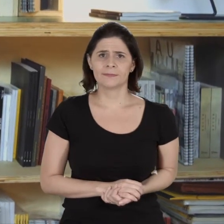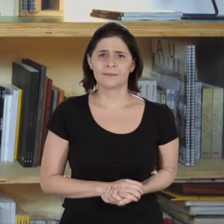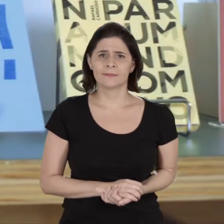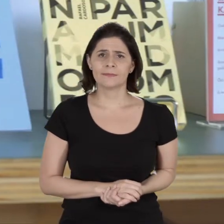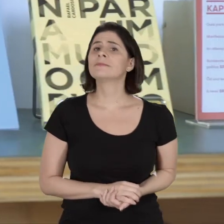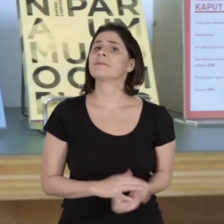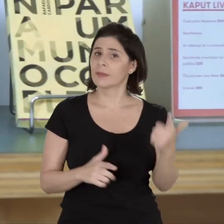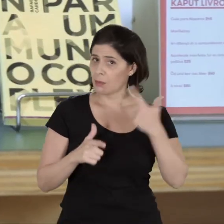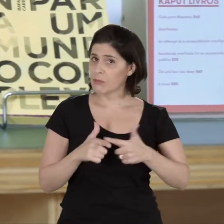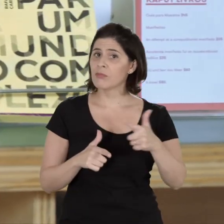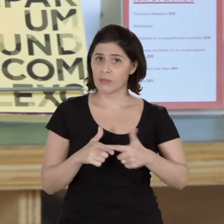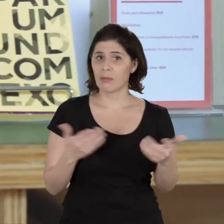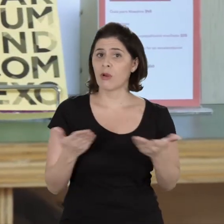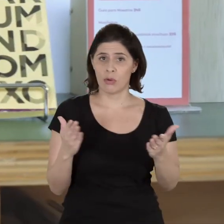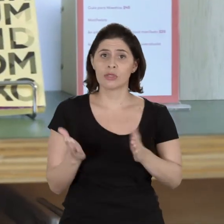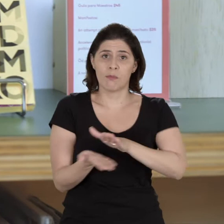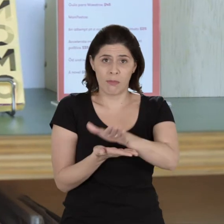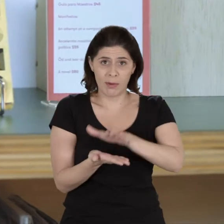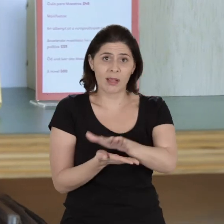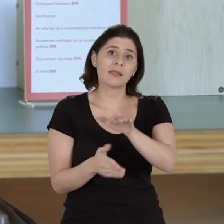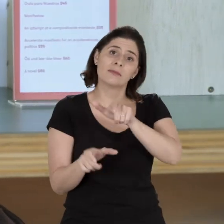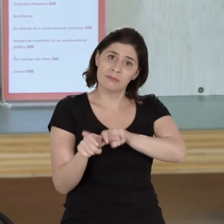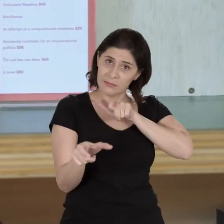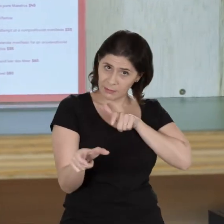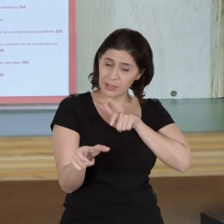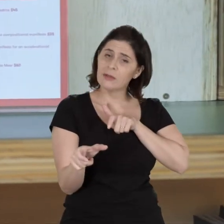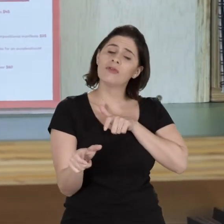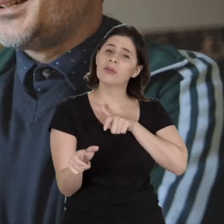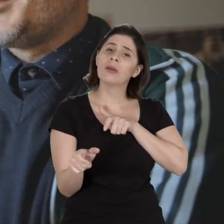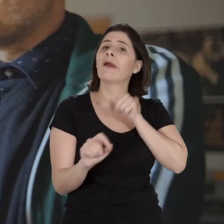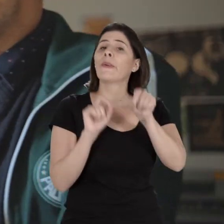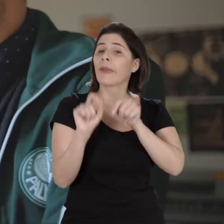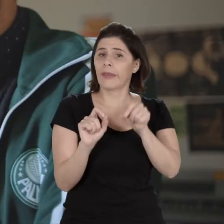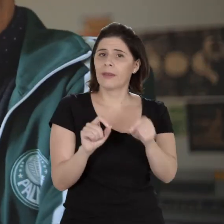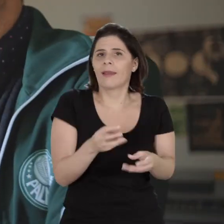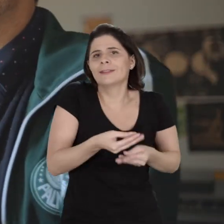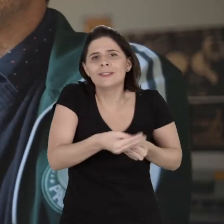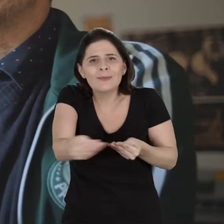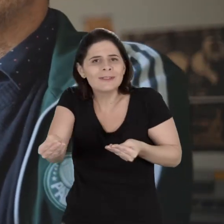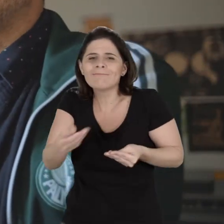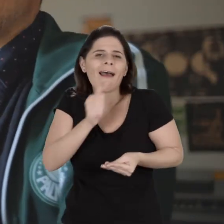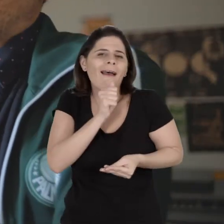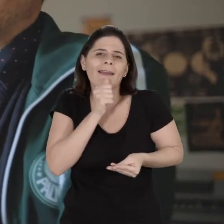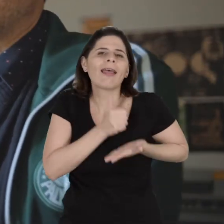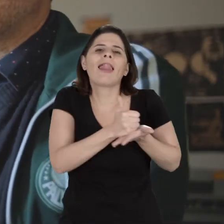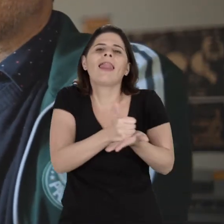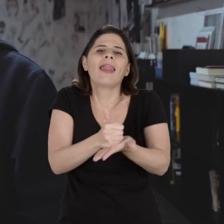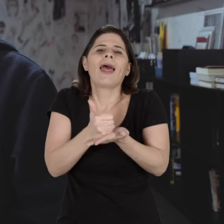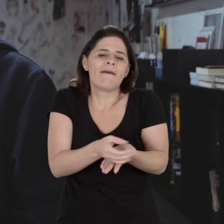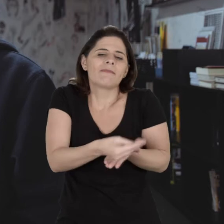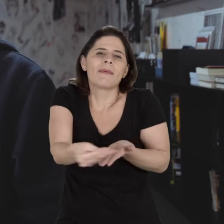O grande problema hoje em dia da publicação independente é um problema da distribuição, que ninguém ainda resolveu no mundo,